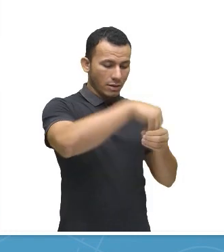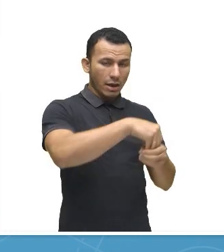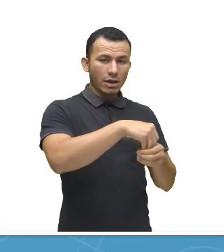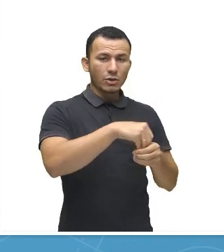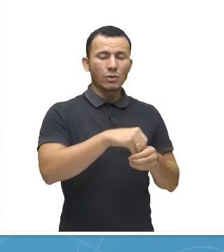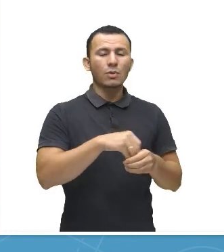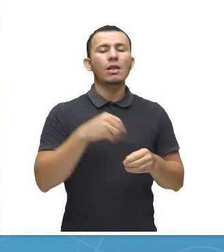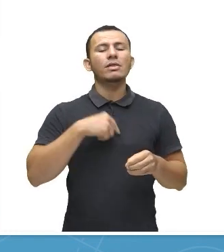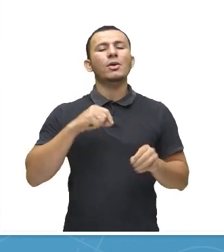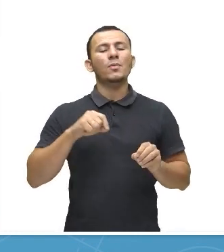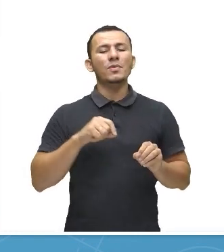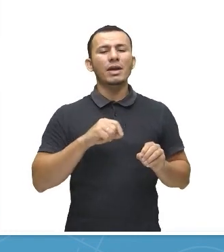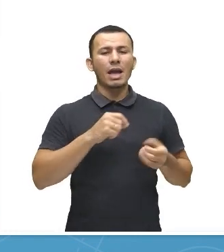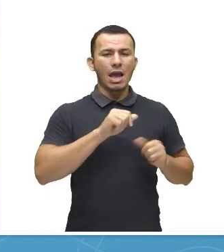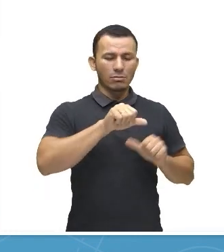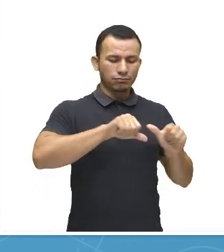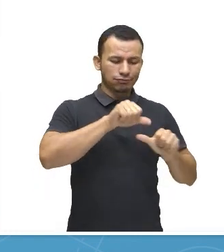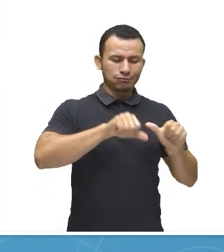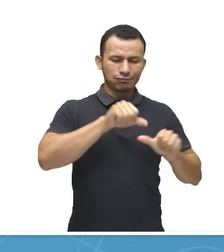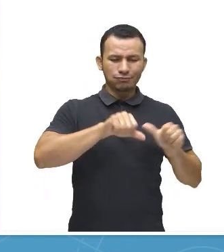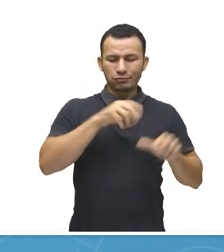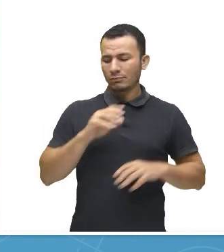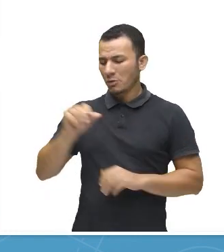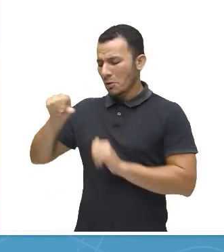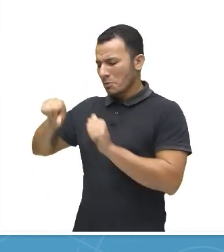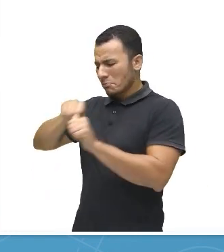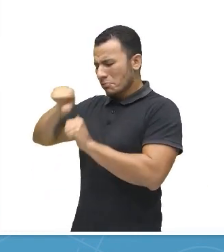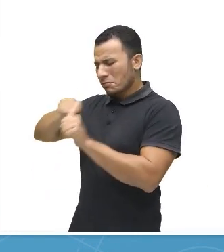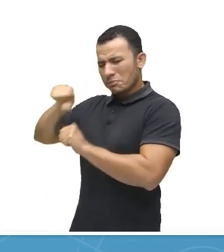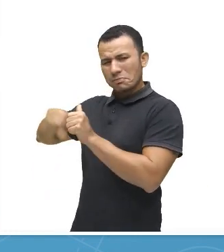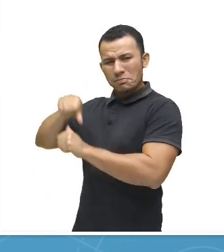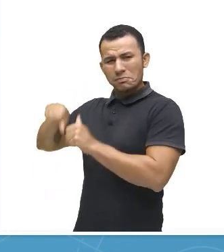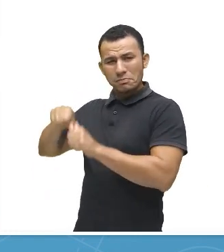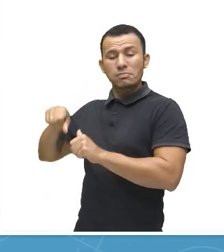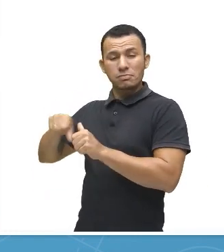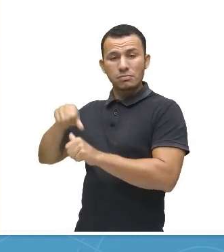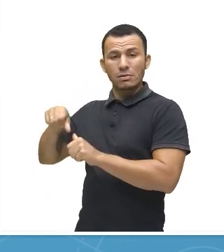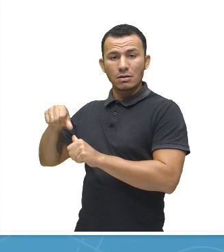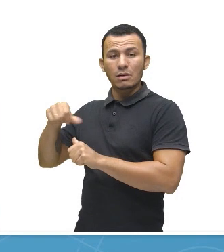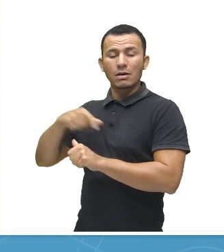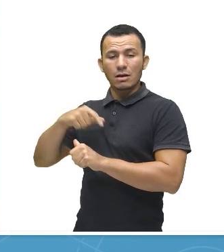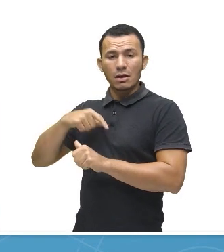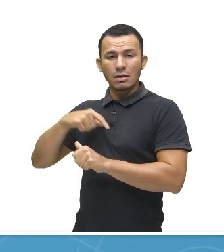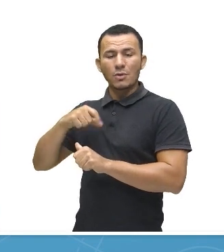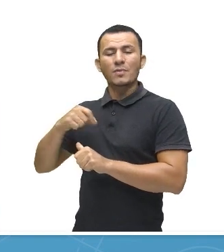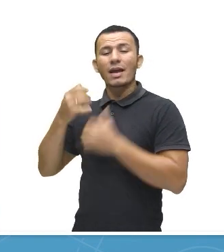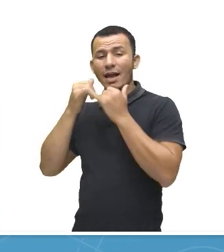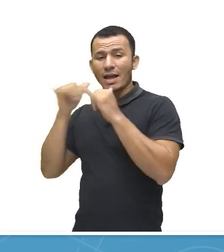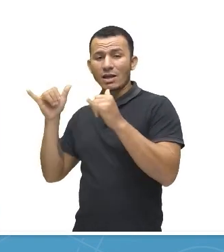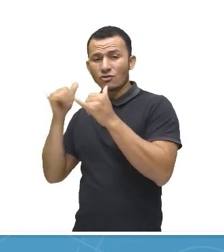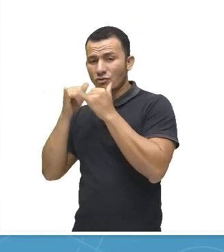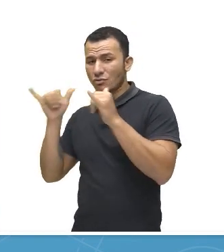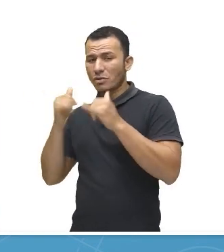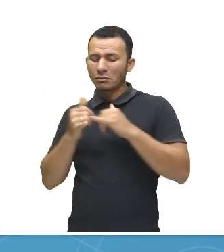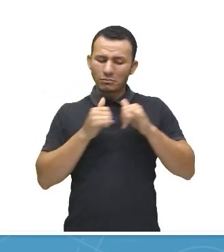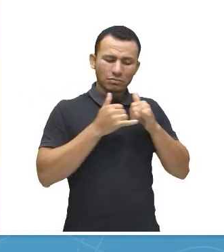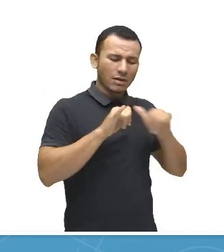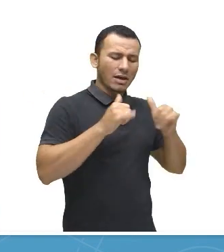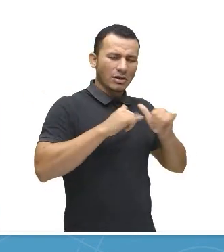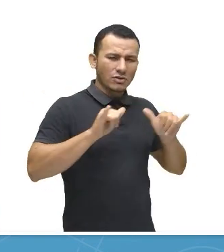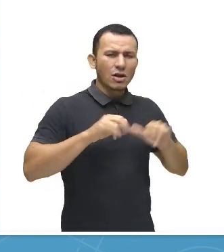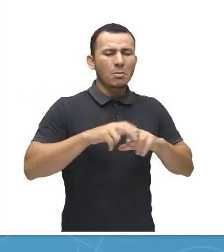acontece o metabolismo. São dentro dessas células que há a obtenção de energia para que a gente possa exercer